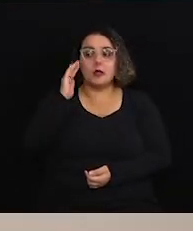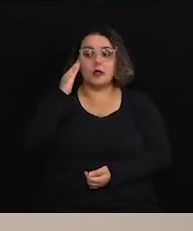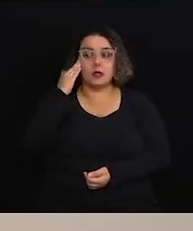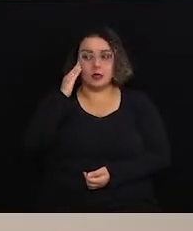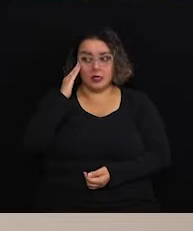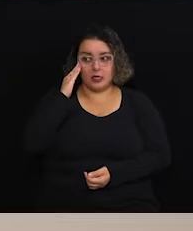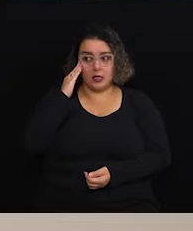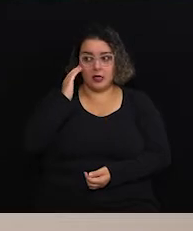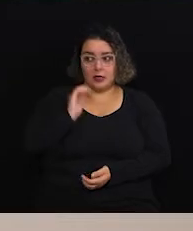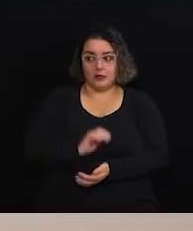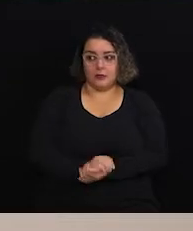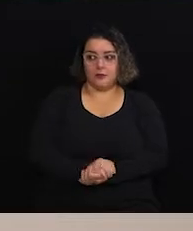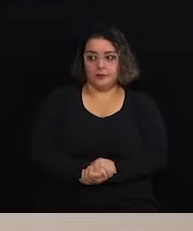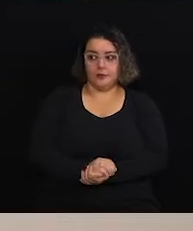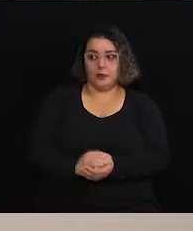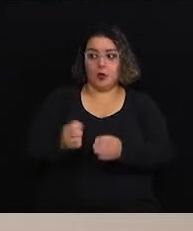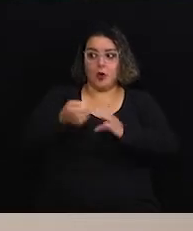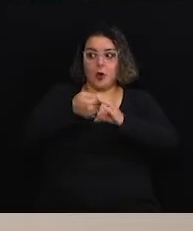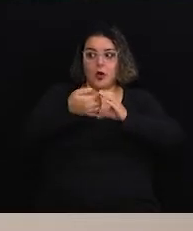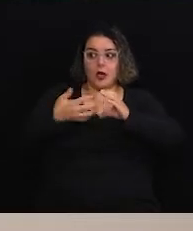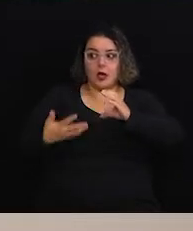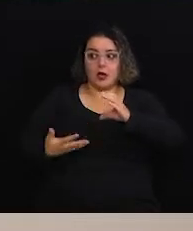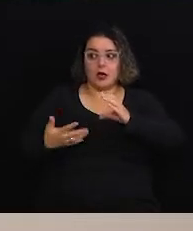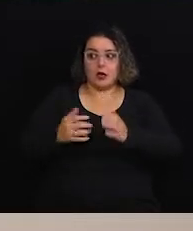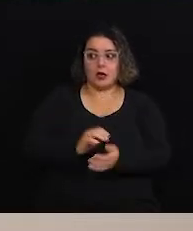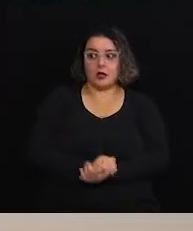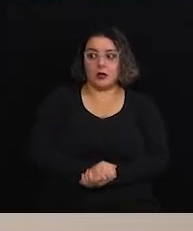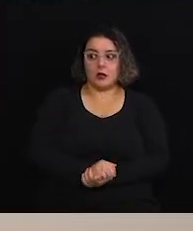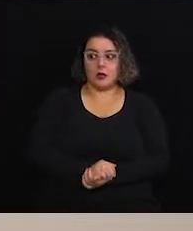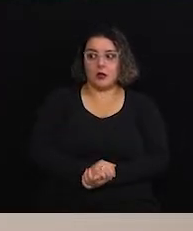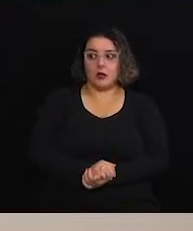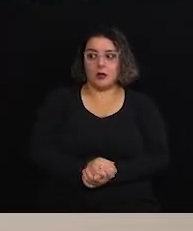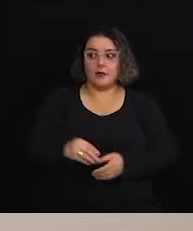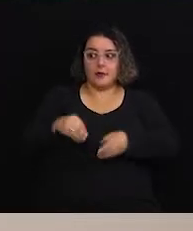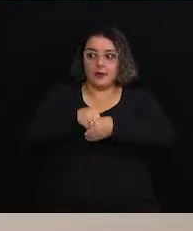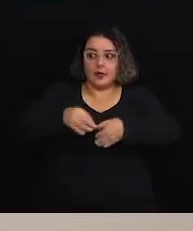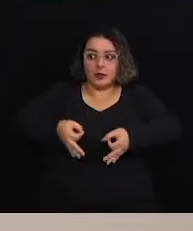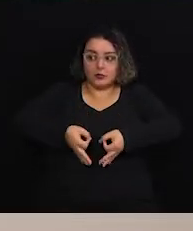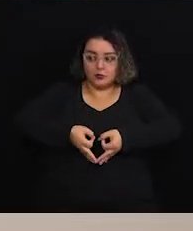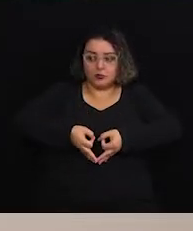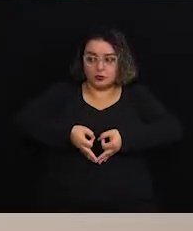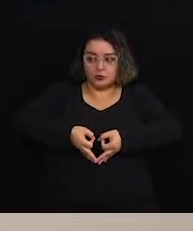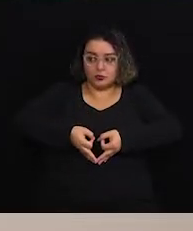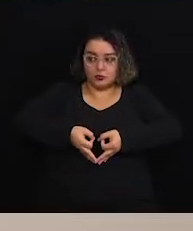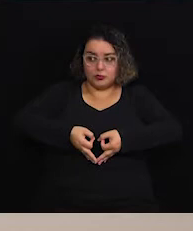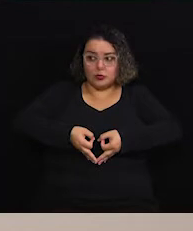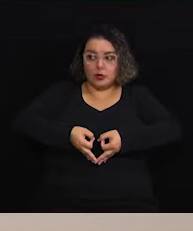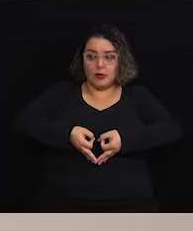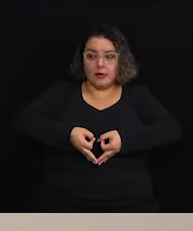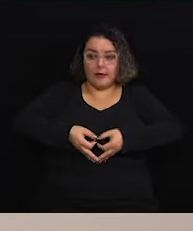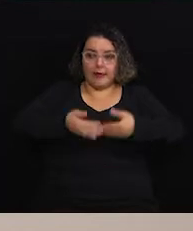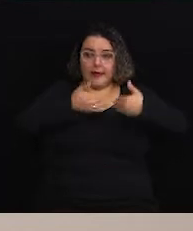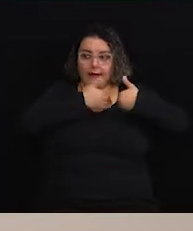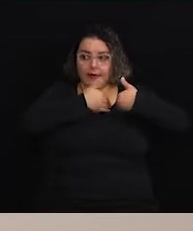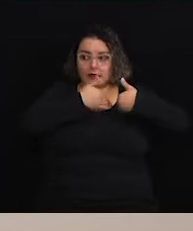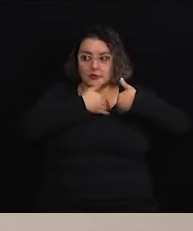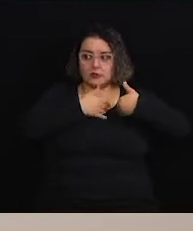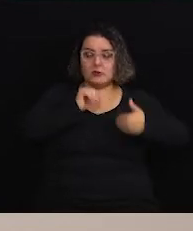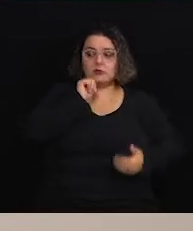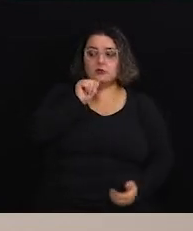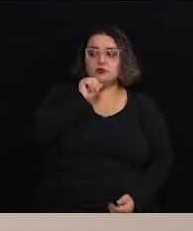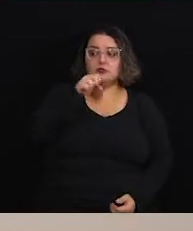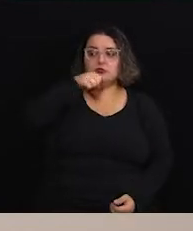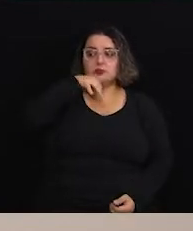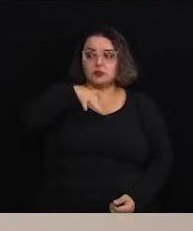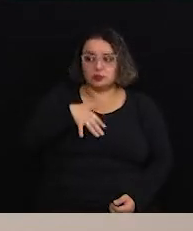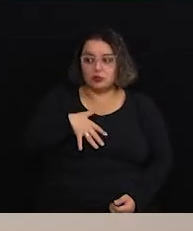ela caracteriza-se com as células que a gente tem dentro do útero, que são responsáveis pela menstruação, que elas vão se implantar em